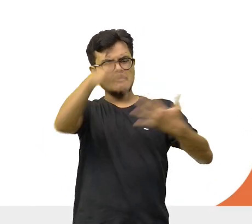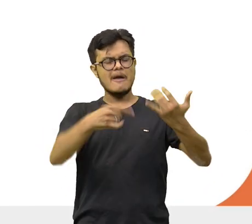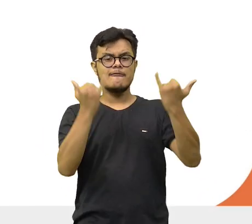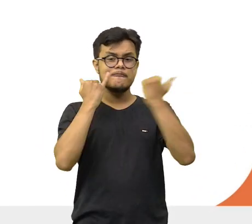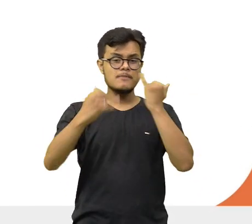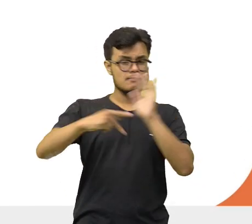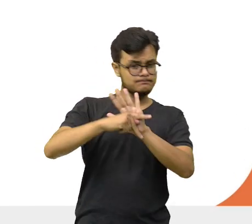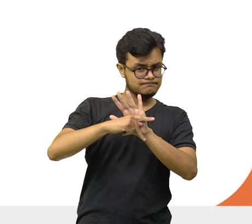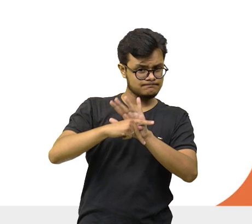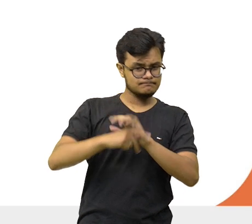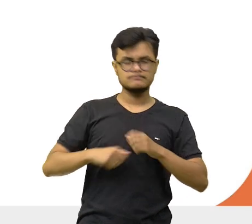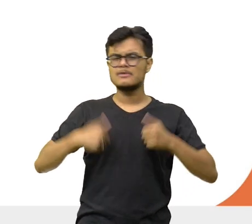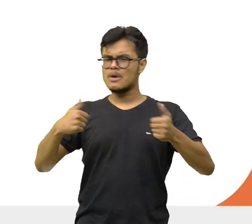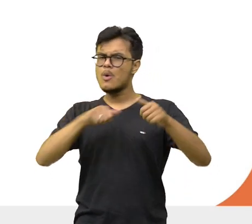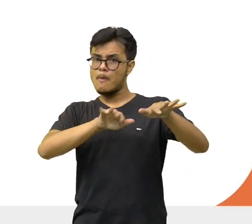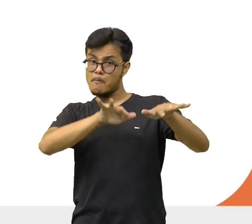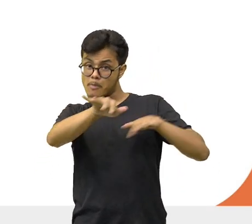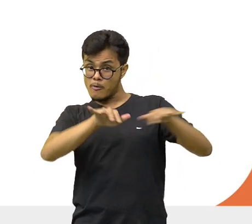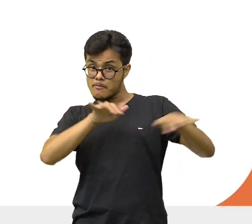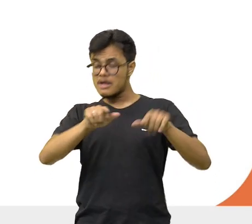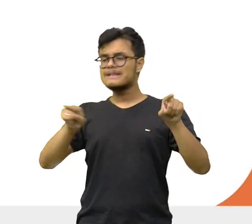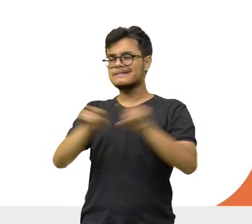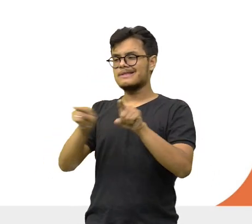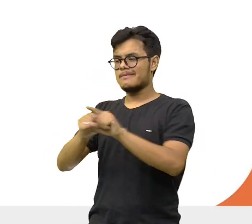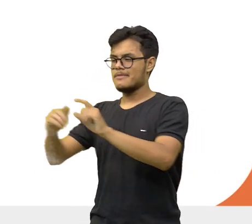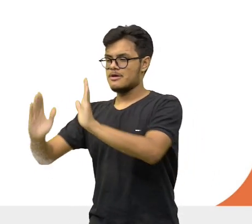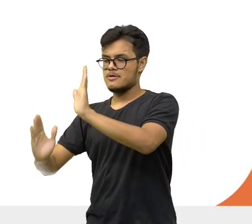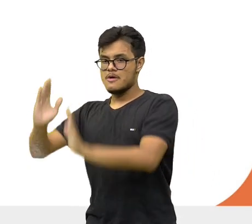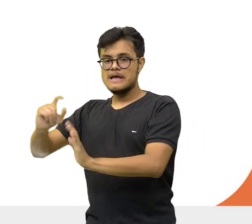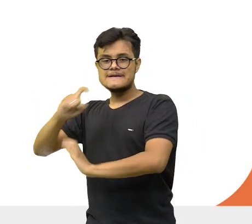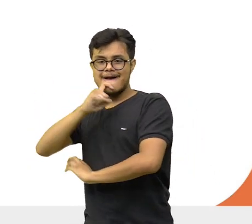valores do trabalho e da fonte fria.